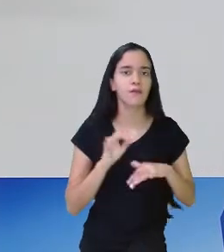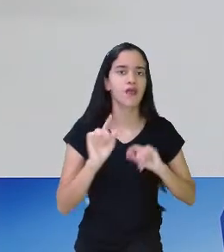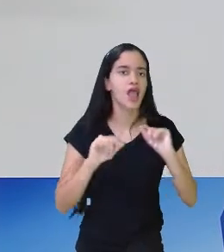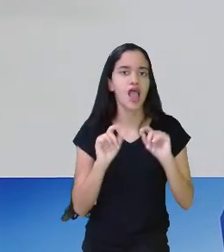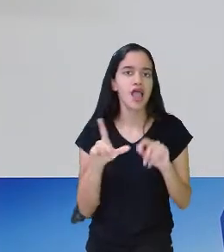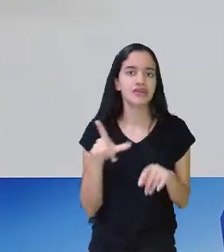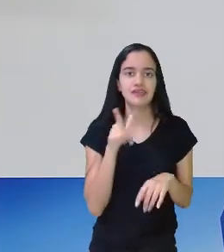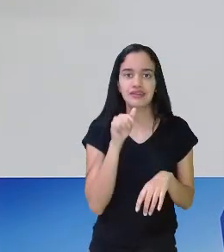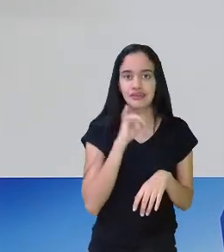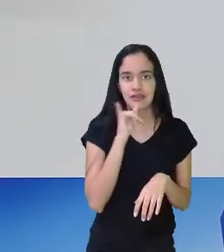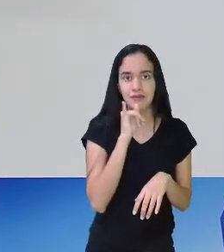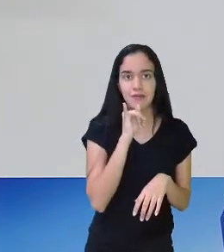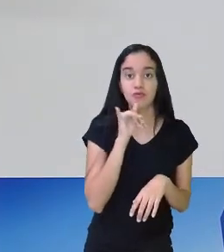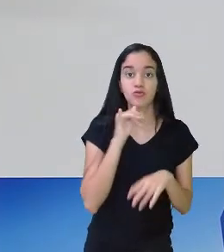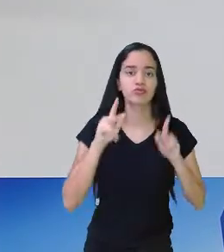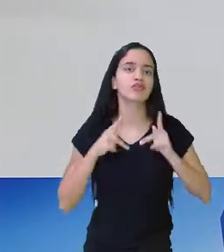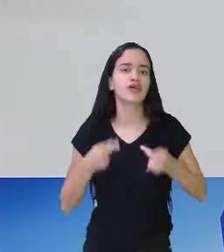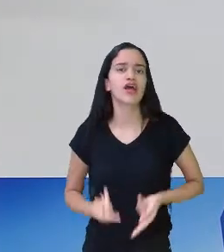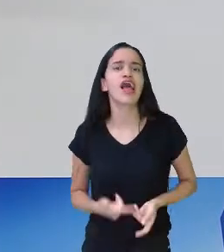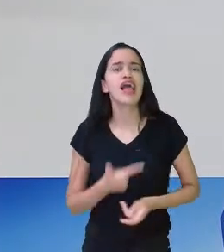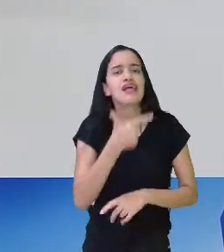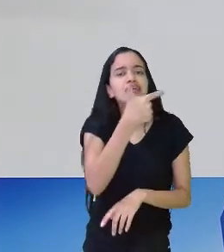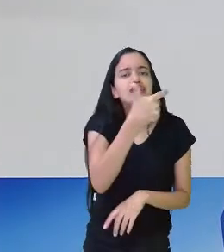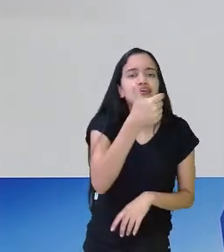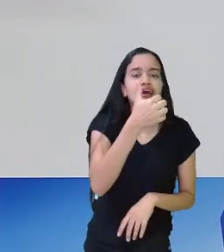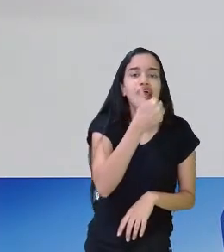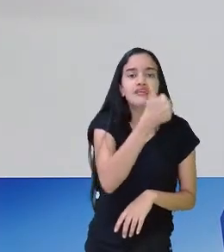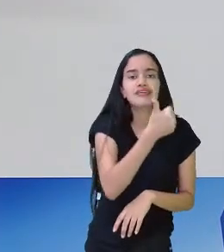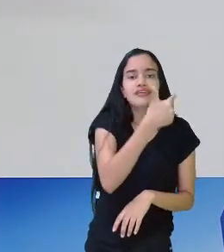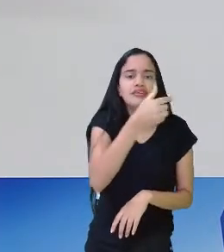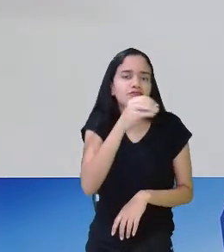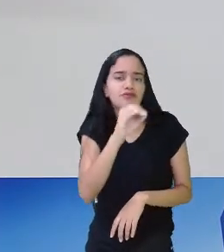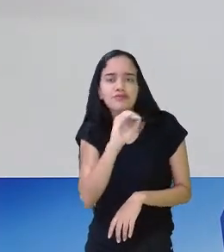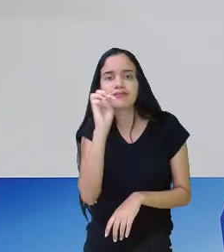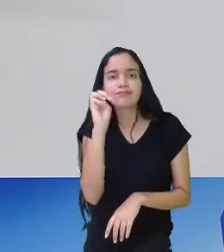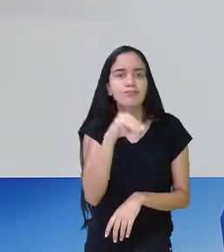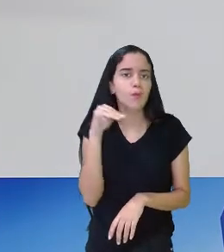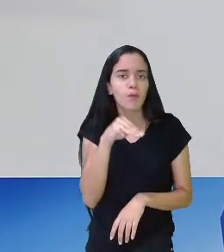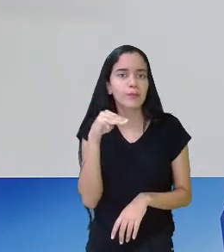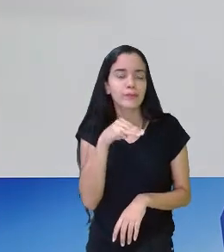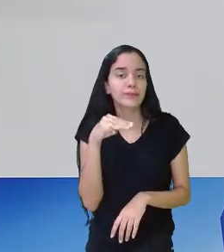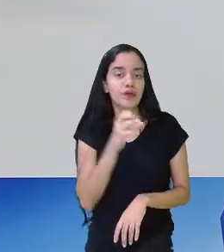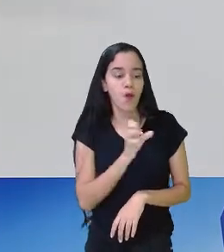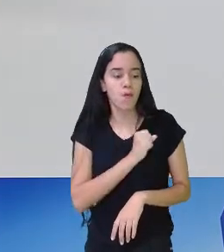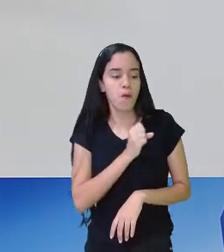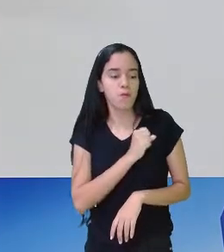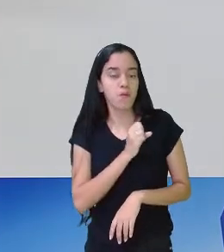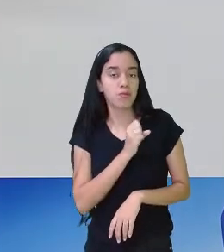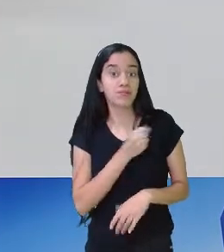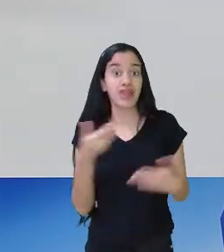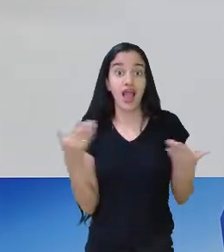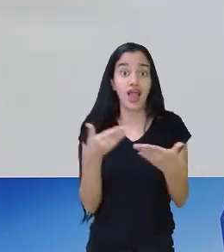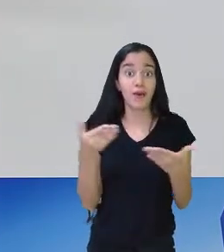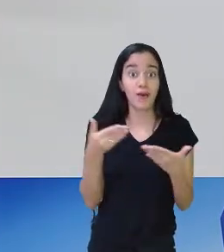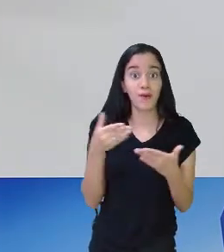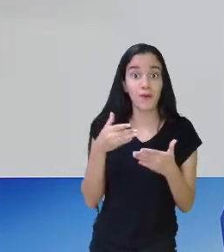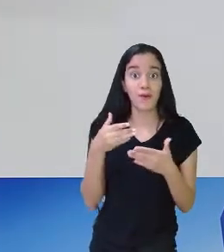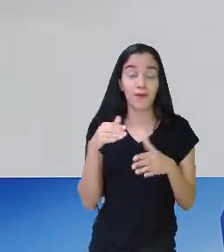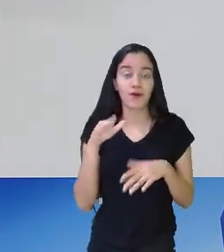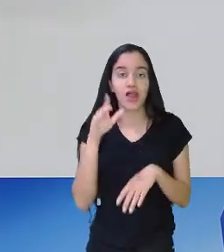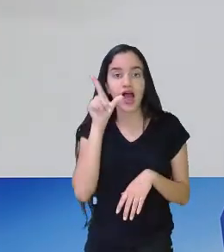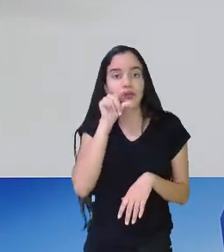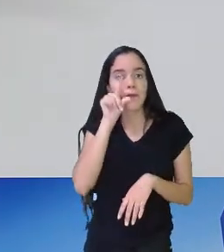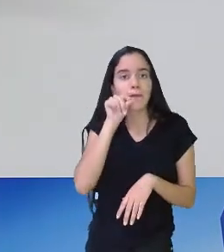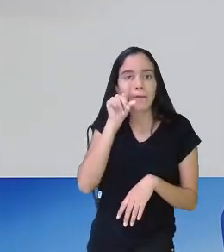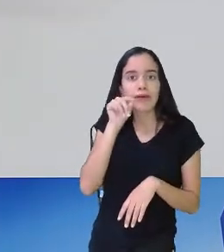nem o do ser humano. O ser humano é de 120 batimentos por minuto. O do beija-flor chega a 1.200, é